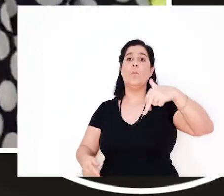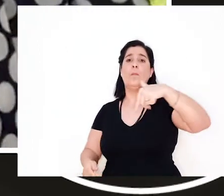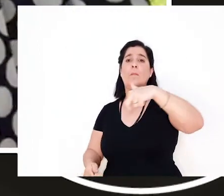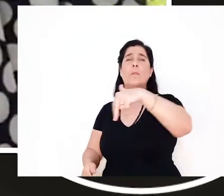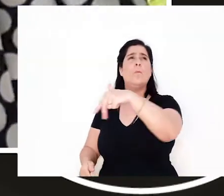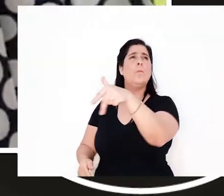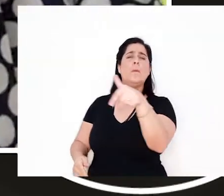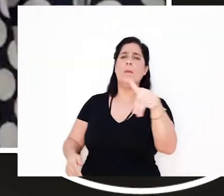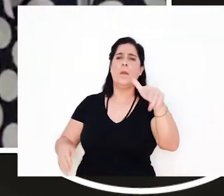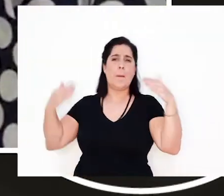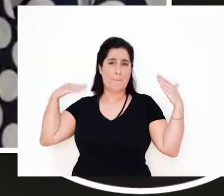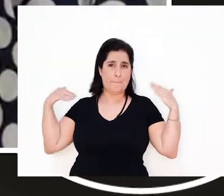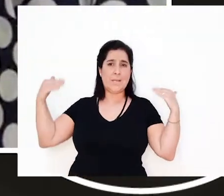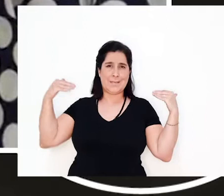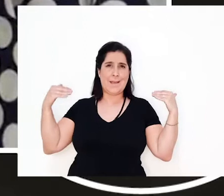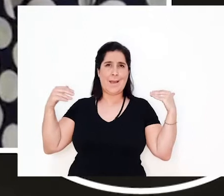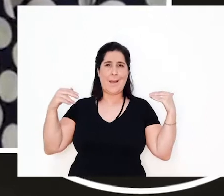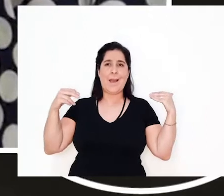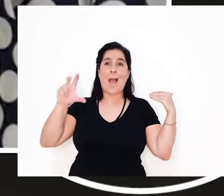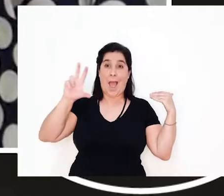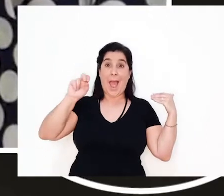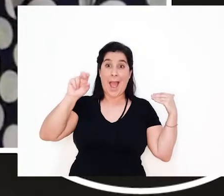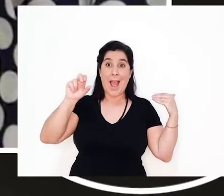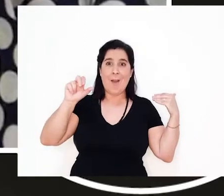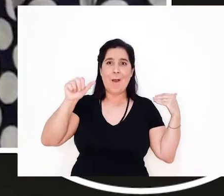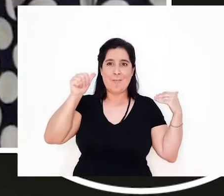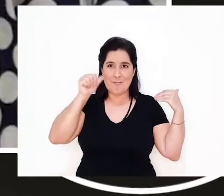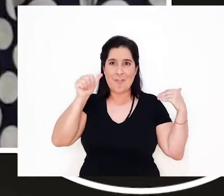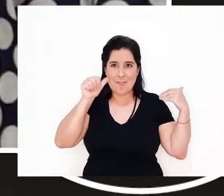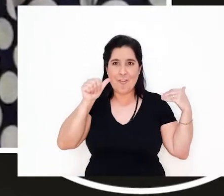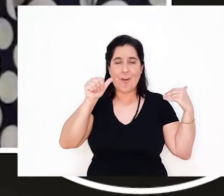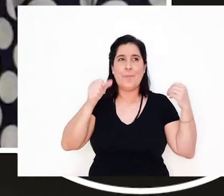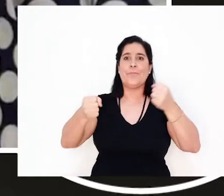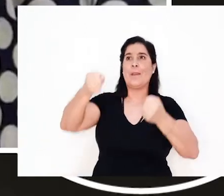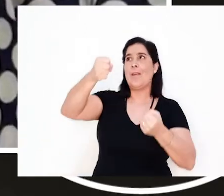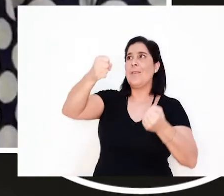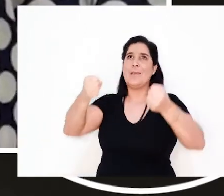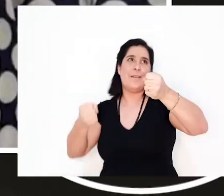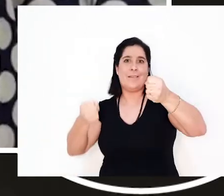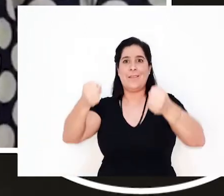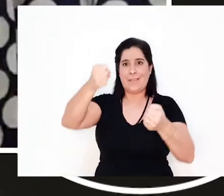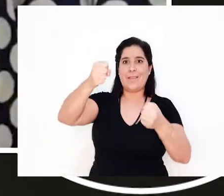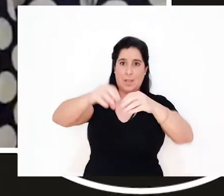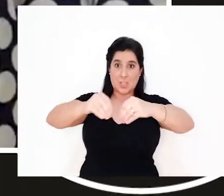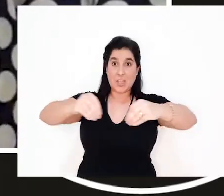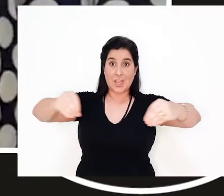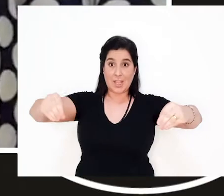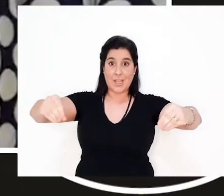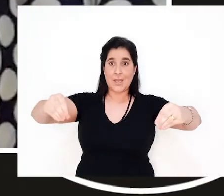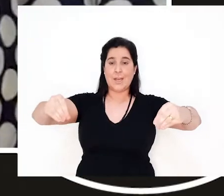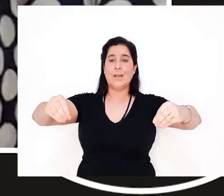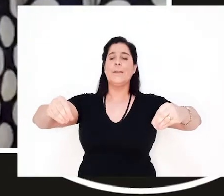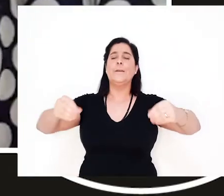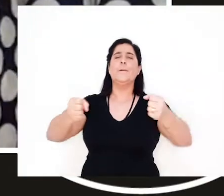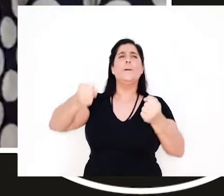lugar, eu até me lembro muito isso com a minha avó Nilza. A gente ia muito para Itabaporã de carro, na estrada de terra, e aqui chove muito nessa época do